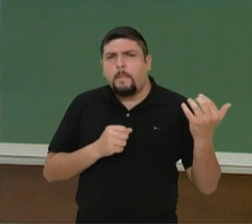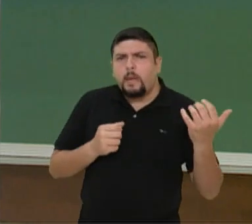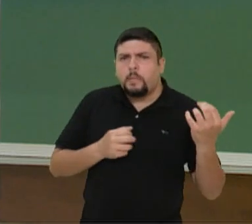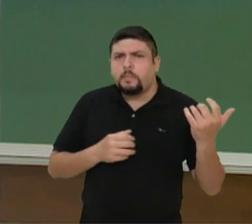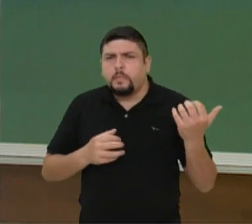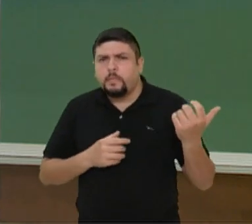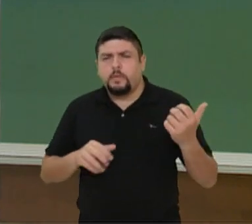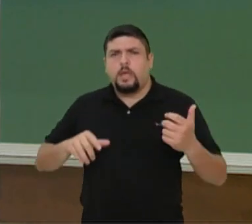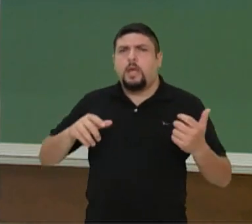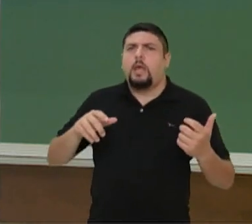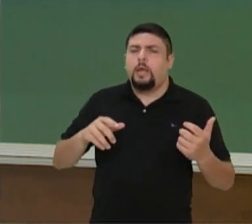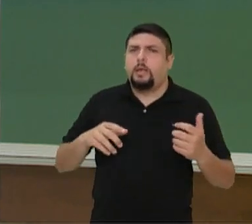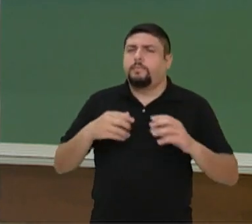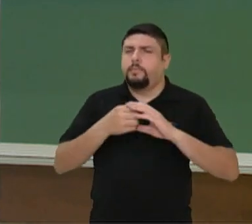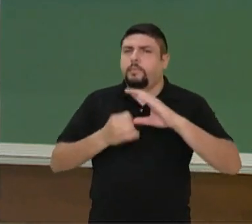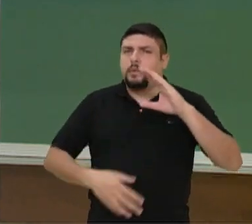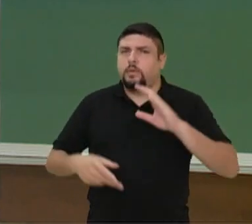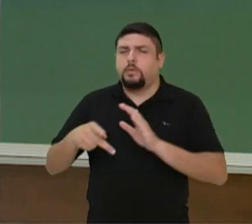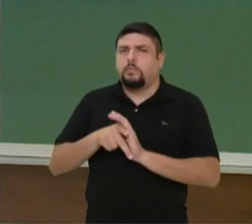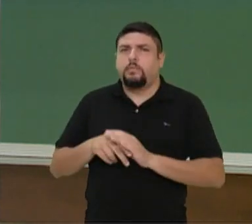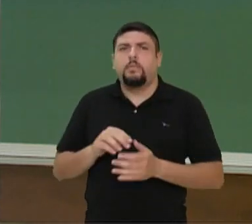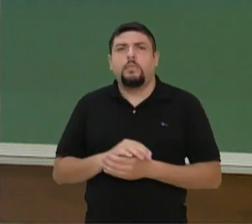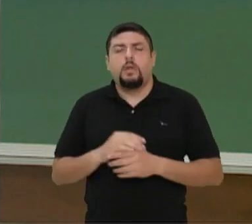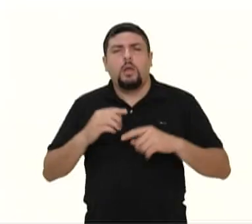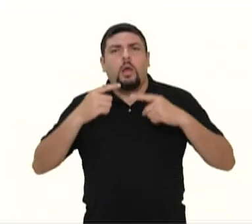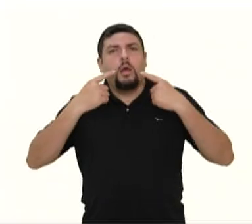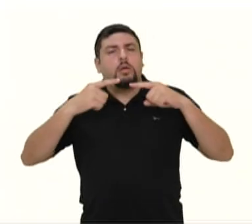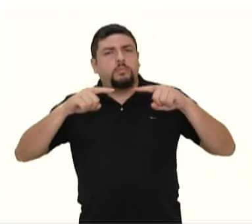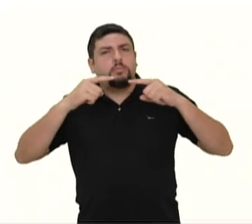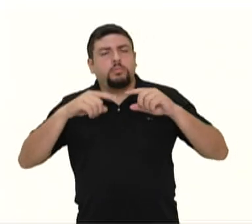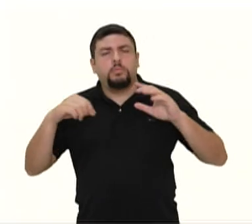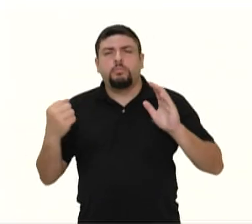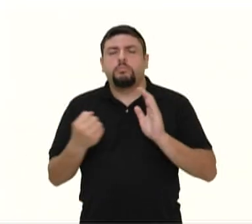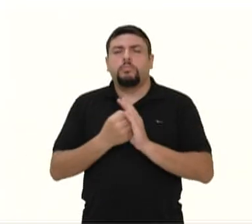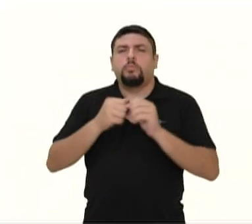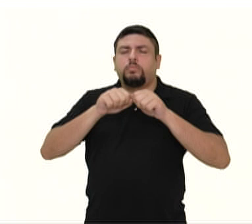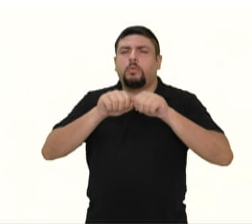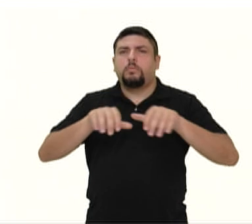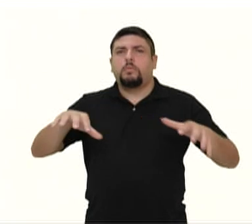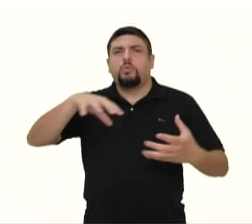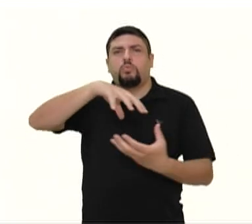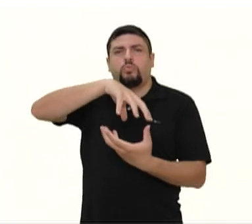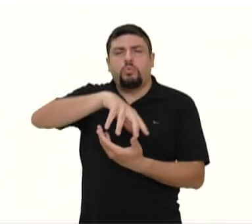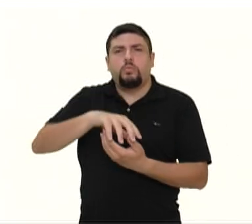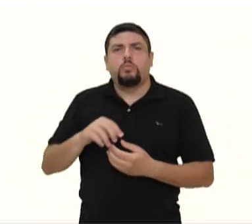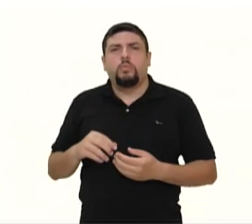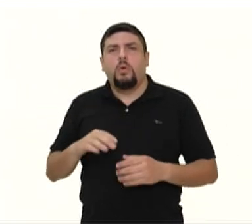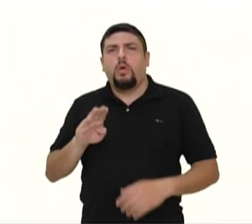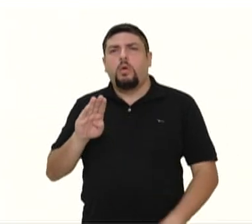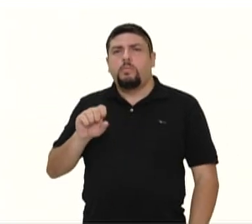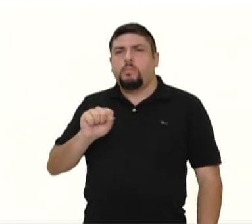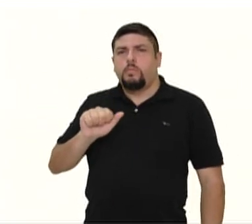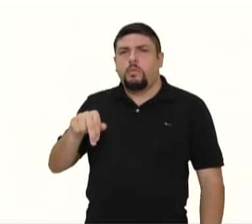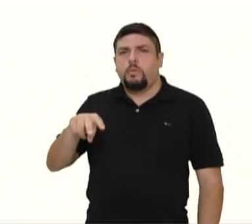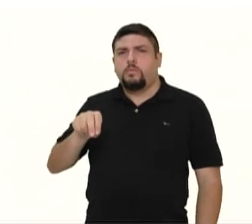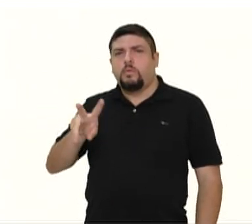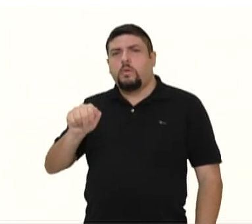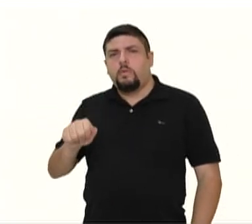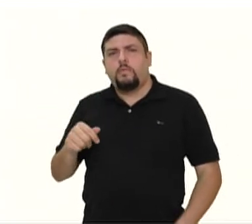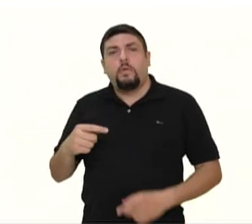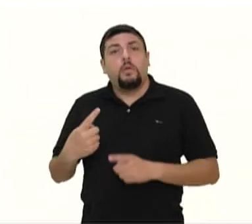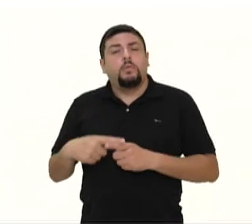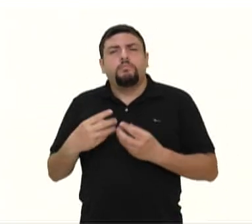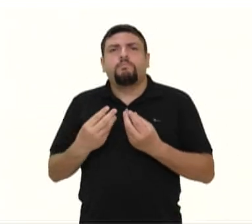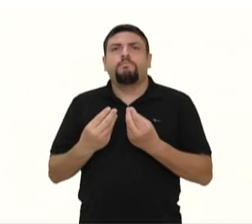acordes que são características. Essa música ganhou o mundo, Esse estilo, a Bossa Nova, ganhou o mundo justamente por sua